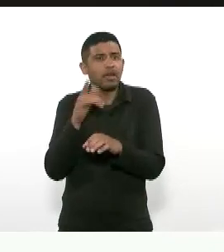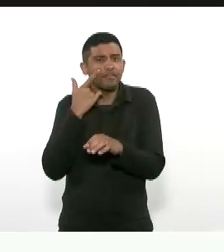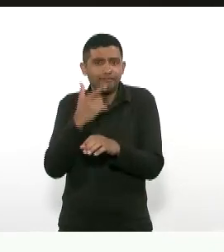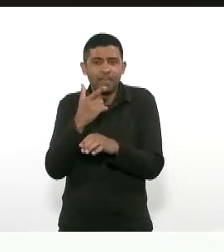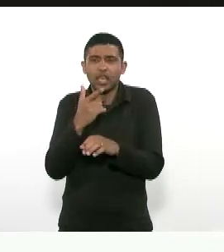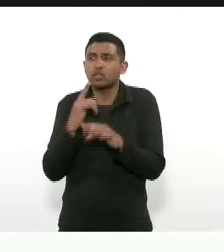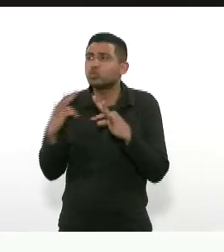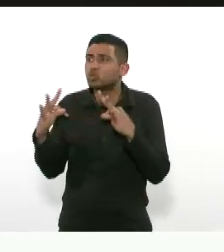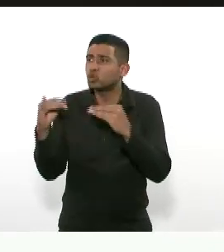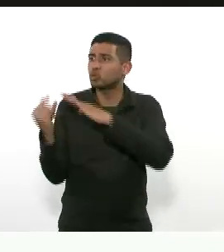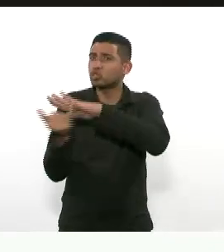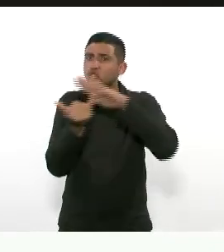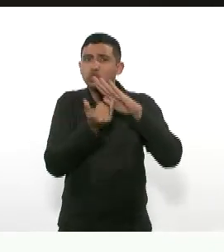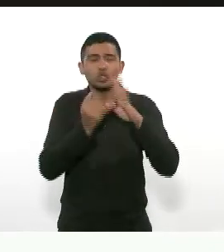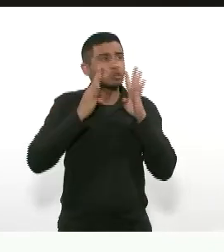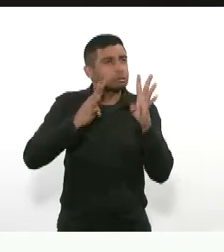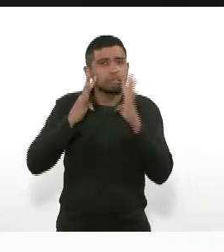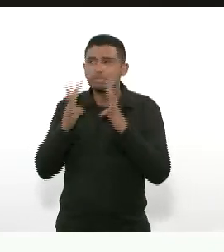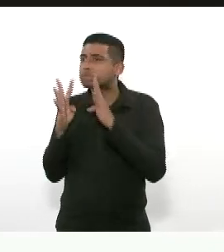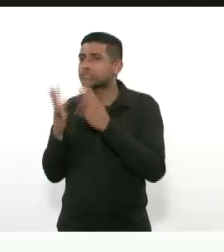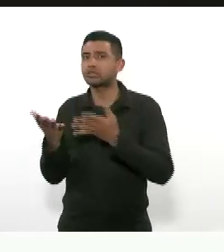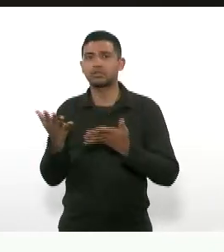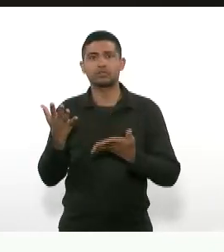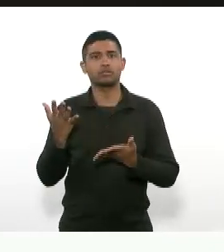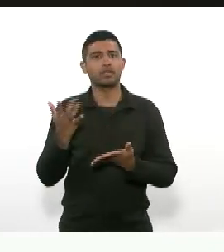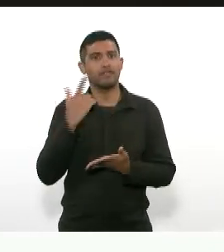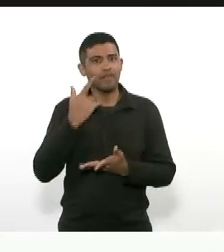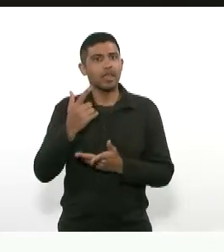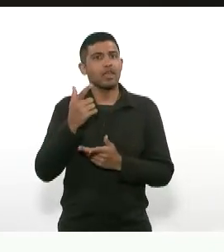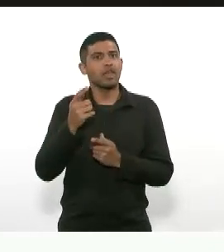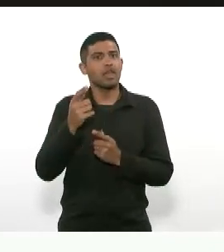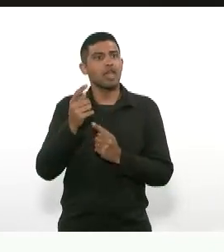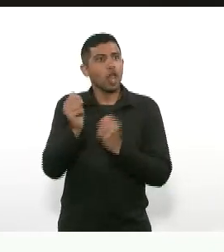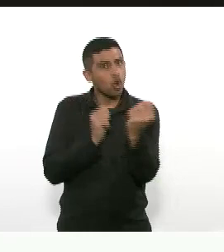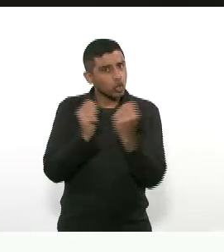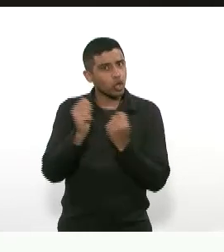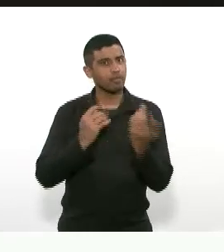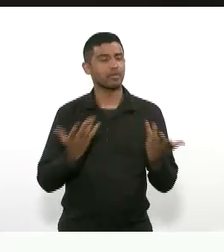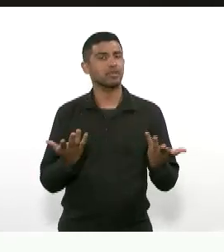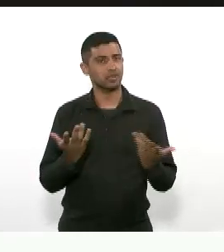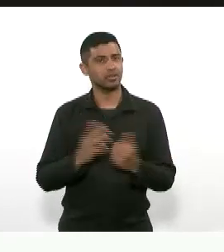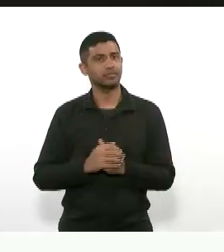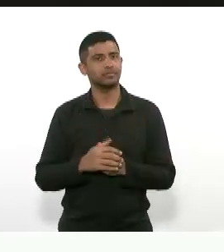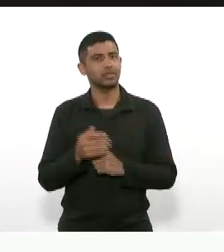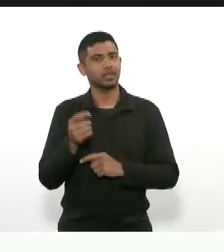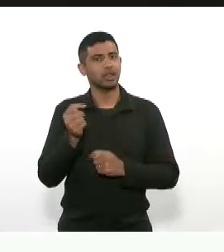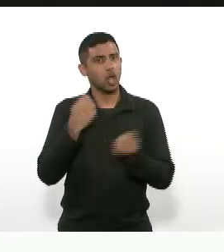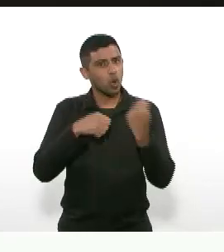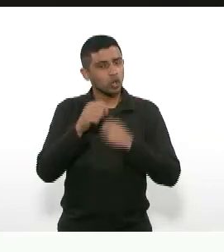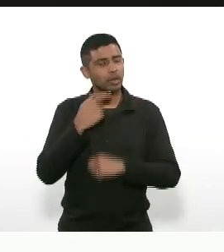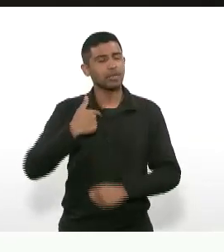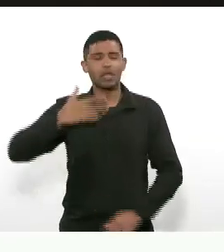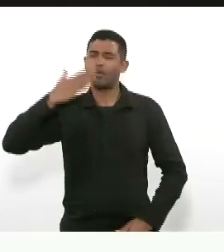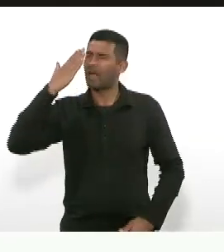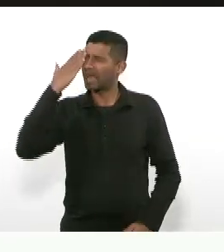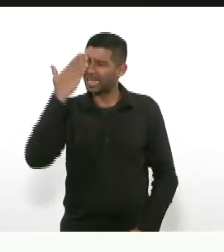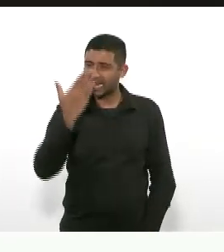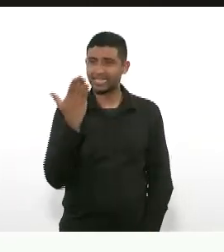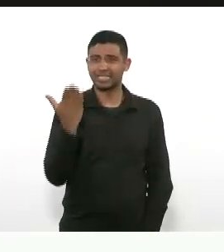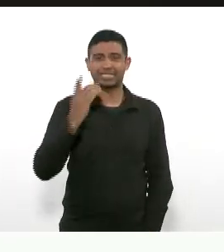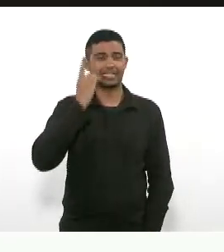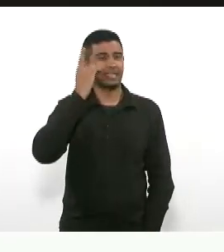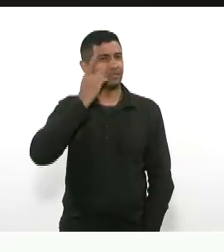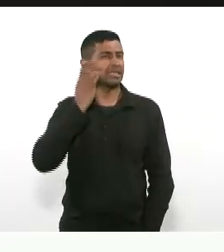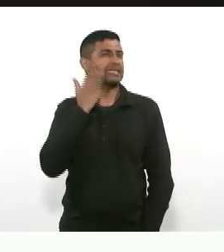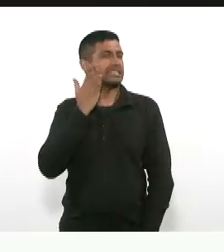os institutos. Então, isso é uma economia. Eu até agradeço a deputada, sei que a Alerj